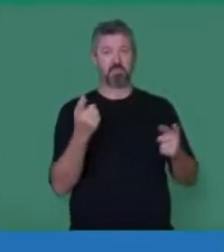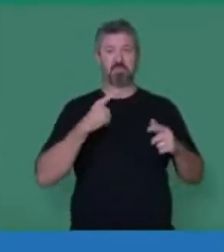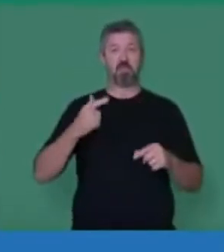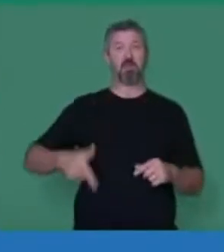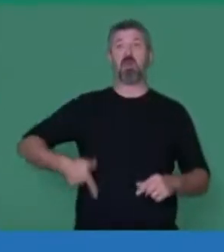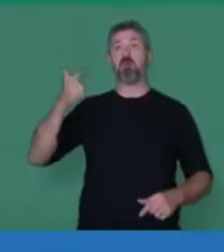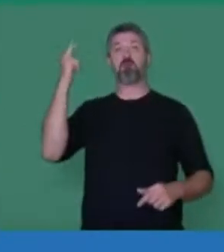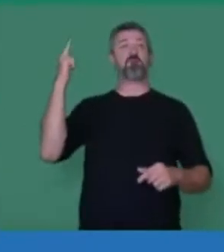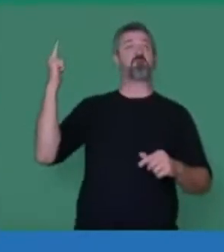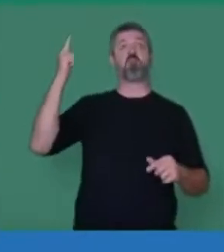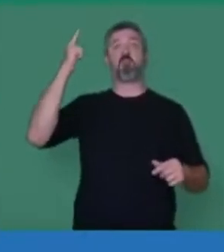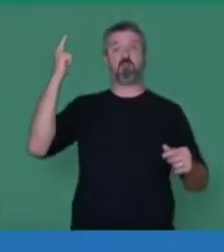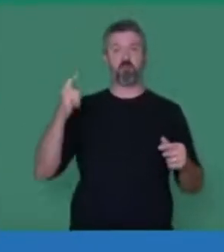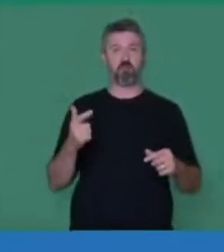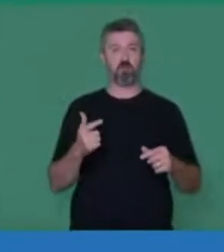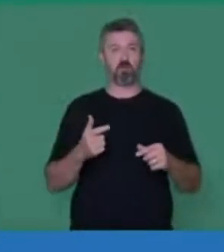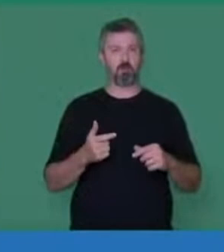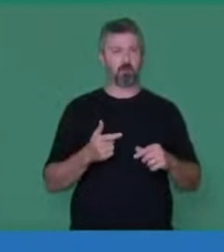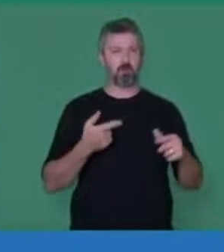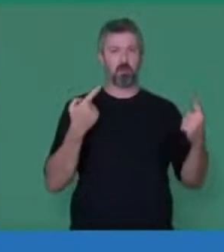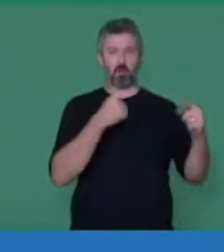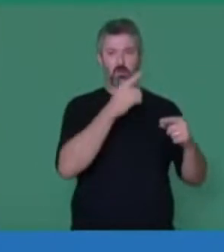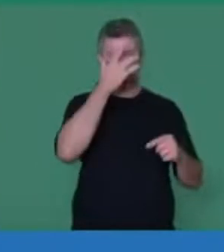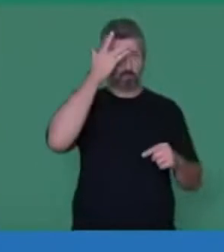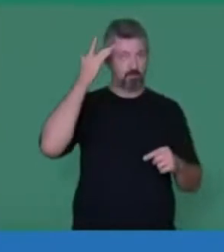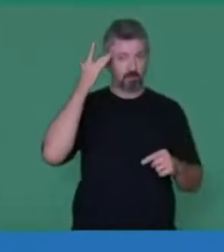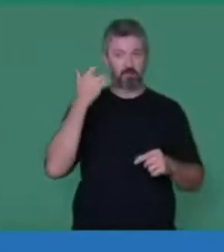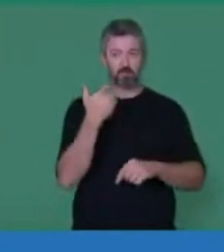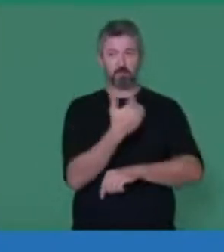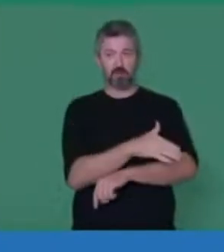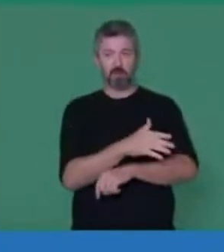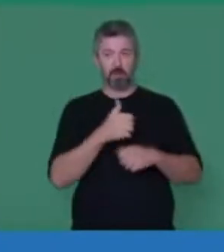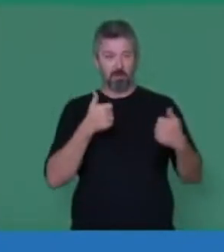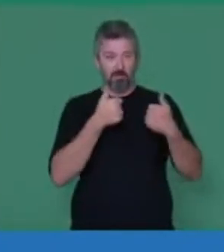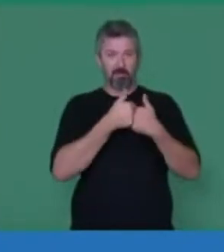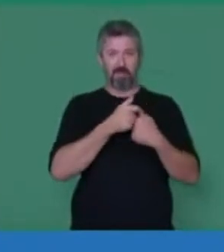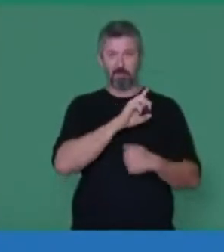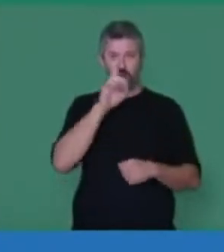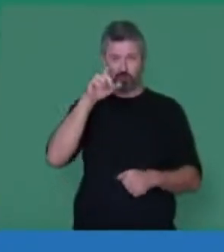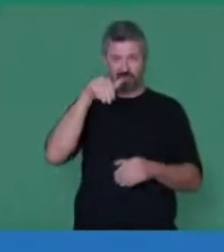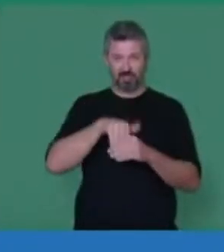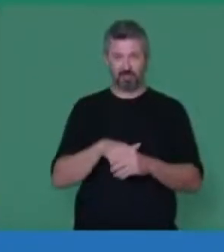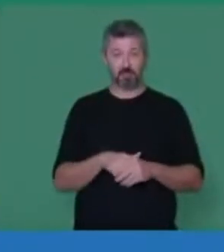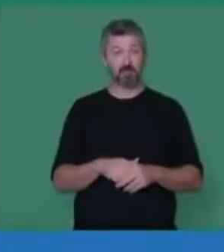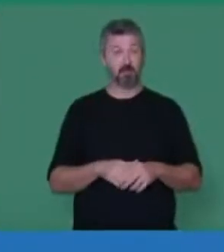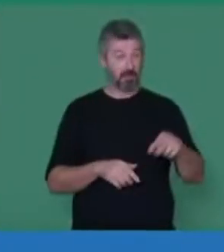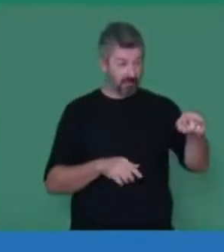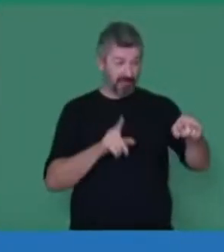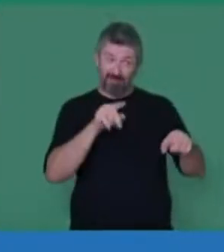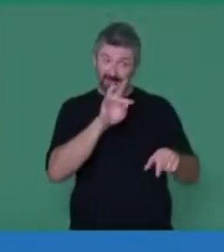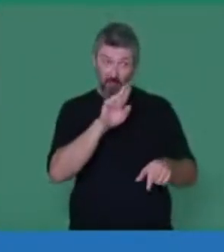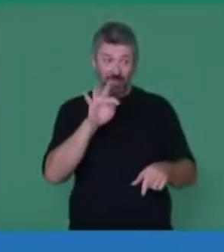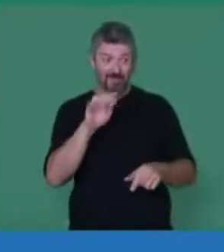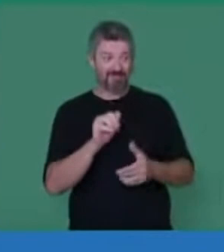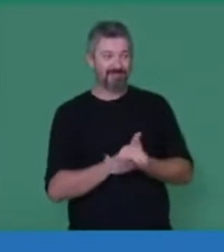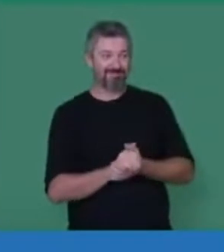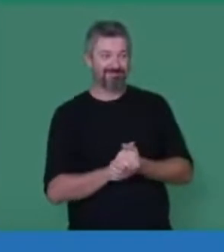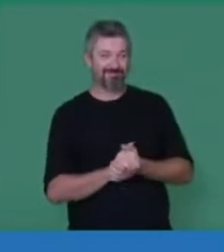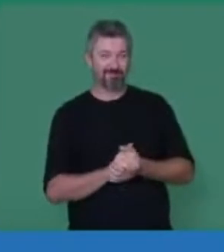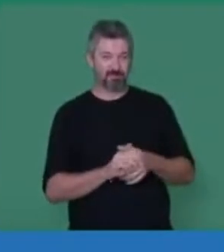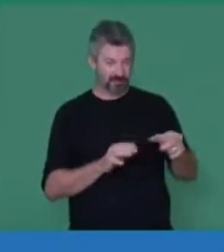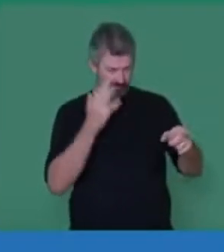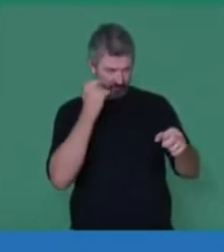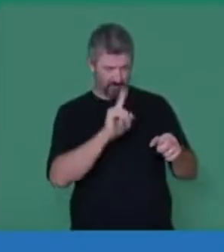punho, perseguindo uma pessoa nas vésperas da eleição. Isso é terrorismo, querida. A senhora não